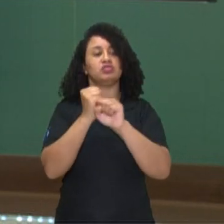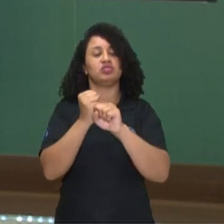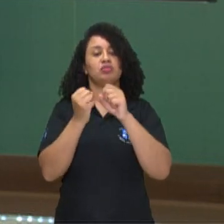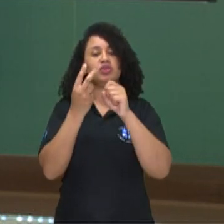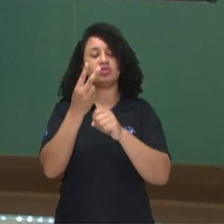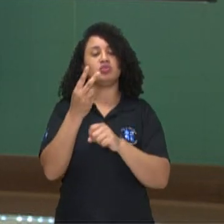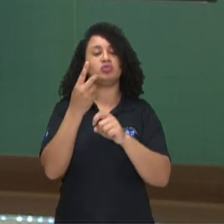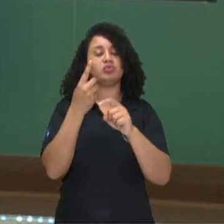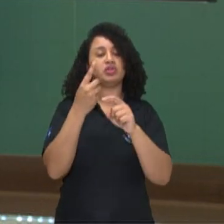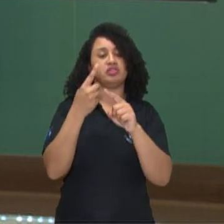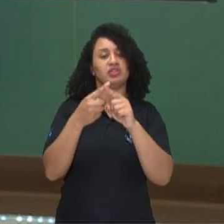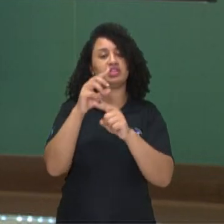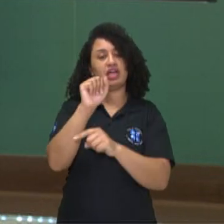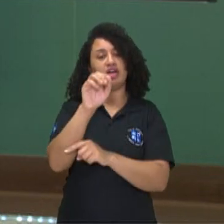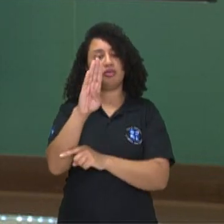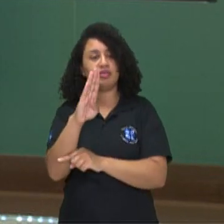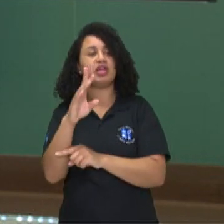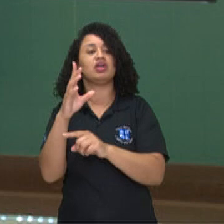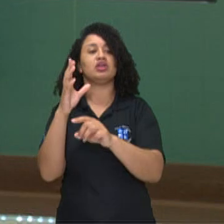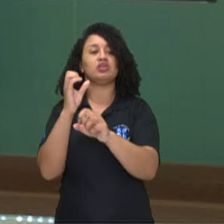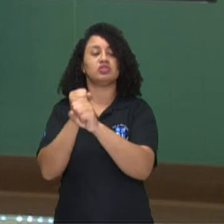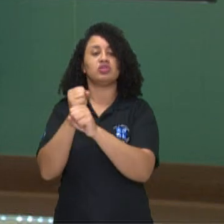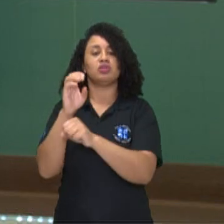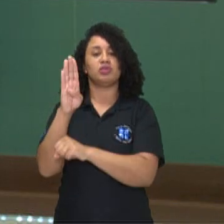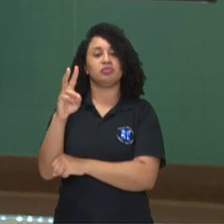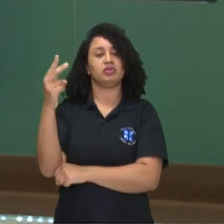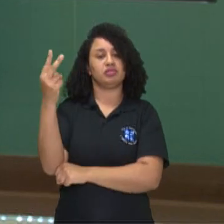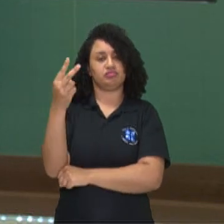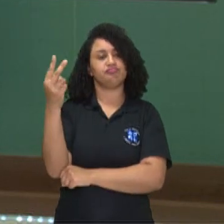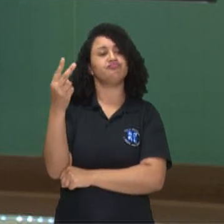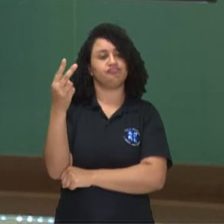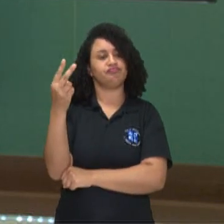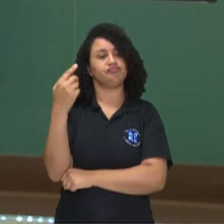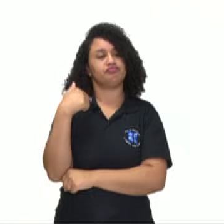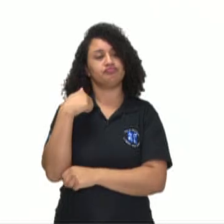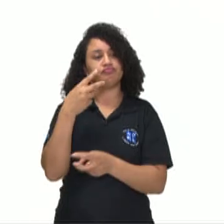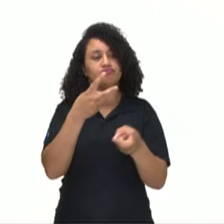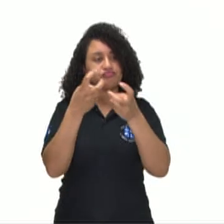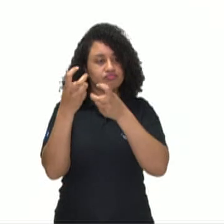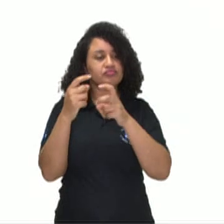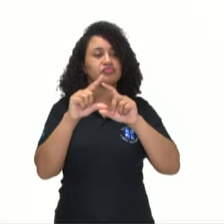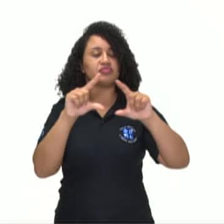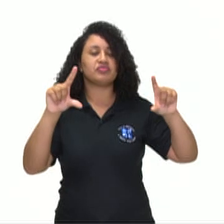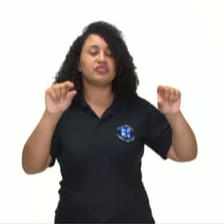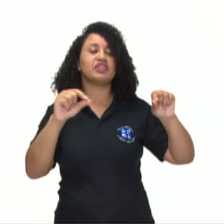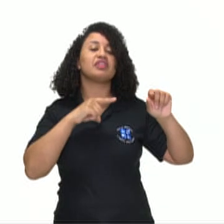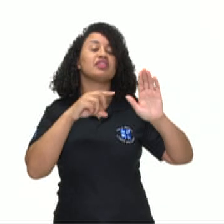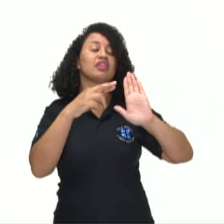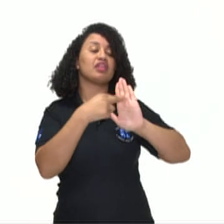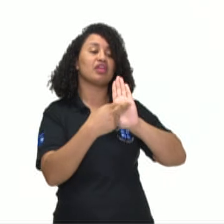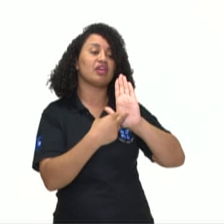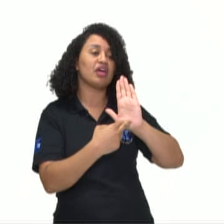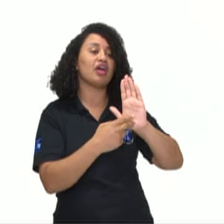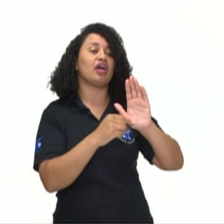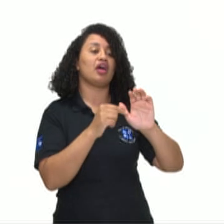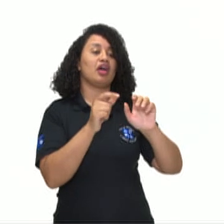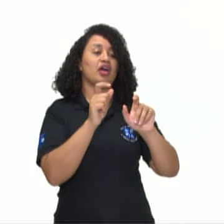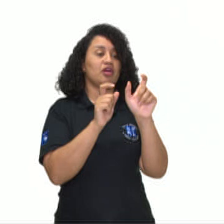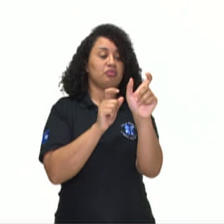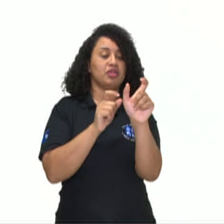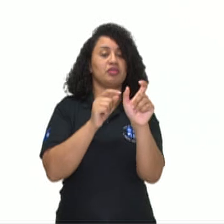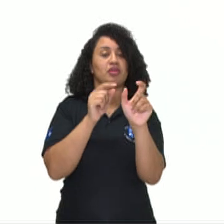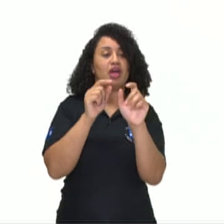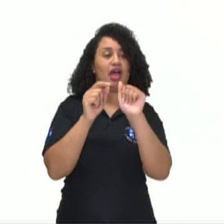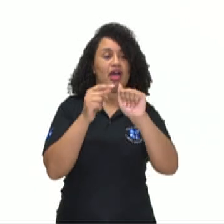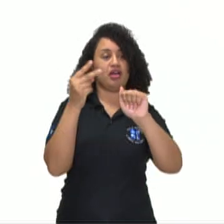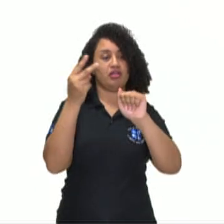vezes o primeiro pelo segundo, mais o quadrado do segundo. Então, olha lá, eu uso essa regra, ó. Quadrado do primeiro mais